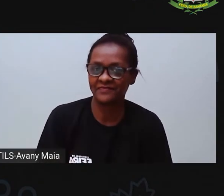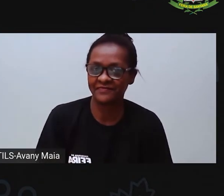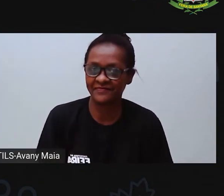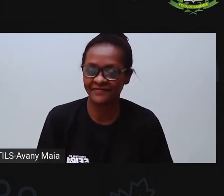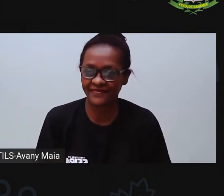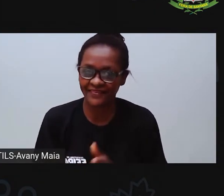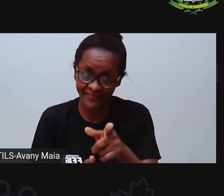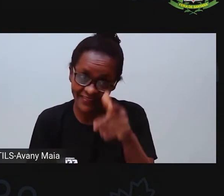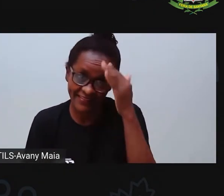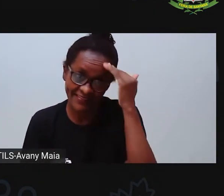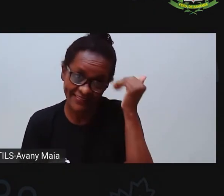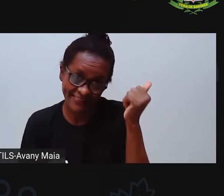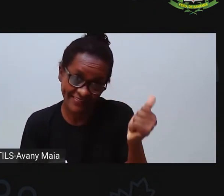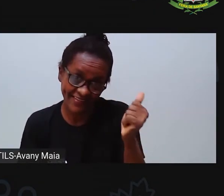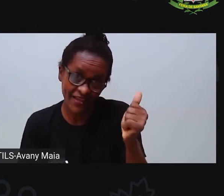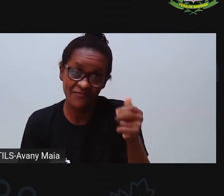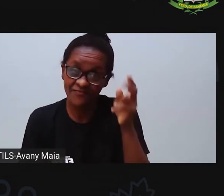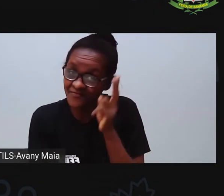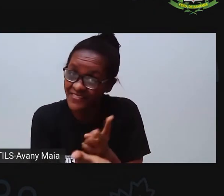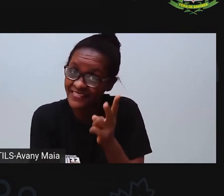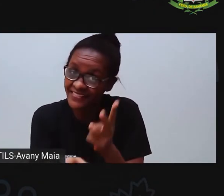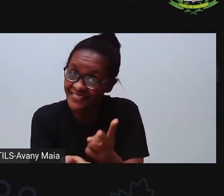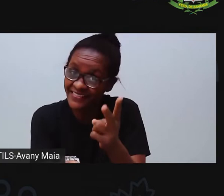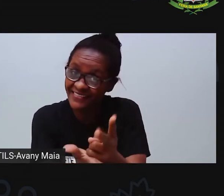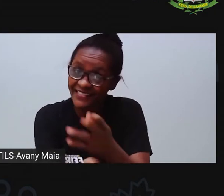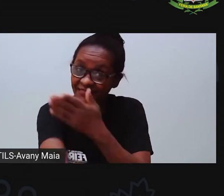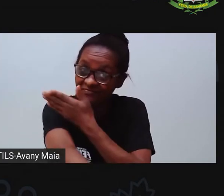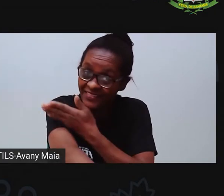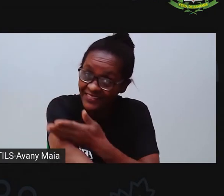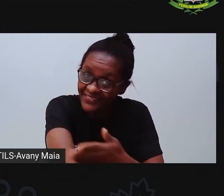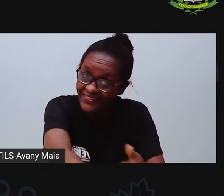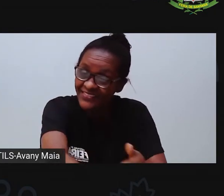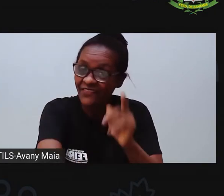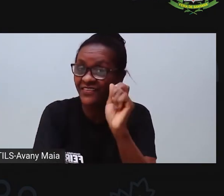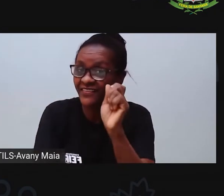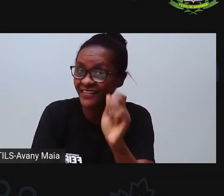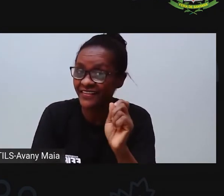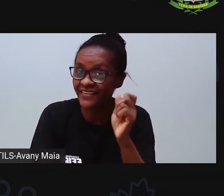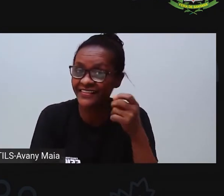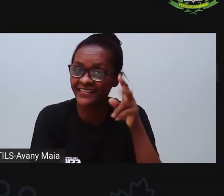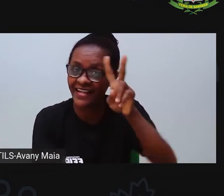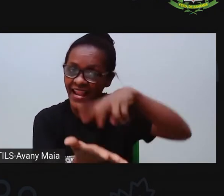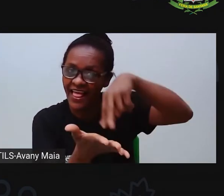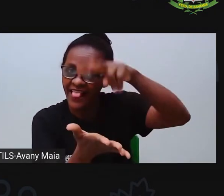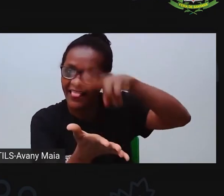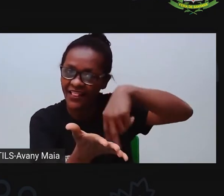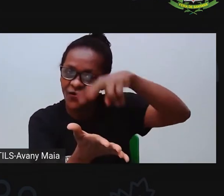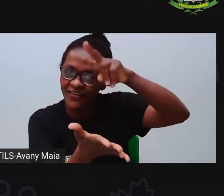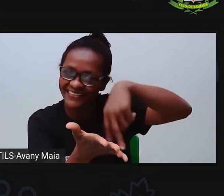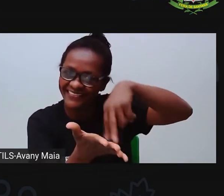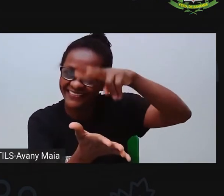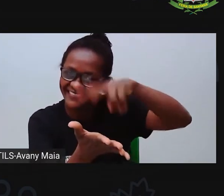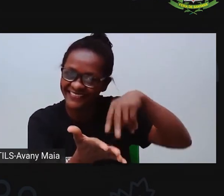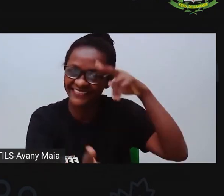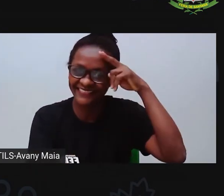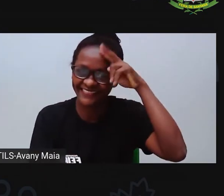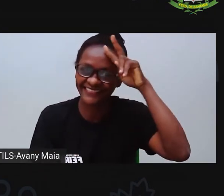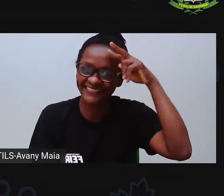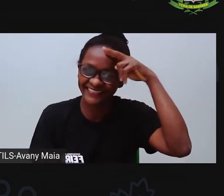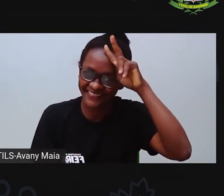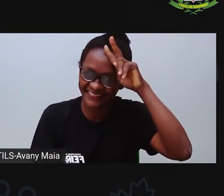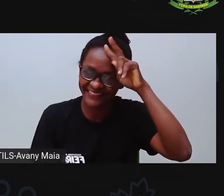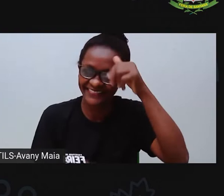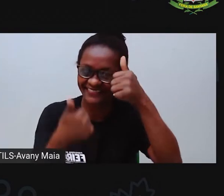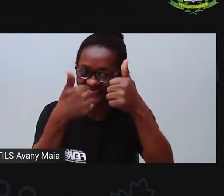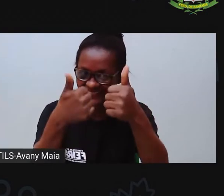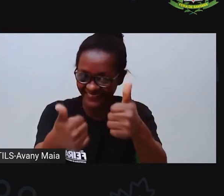já sabem que a Pro sempre gosta de trazer para vocês uma leitura para vocês, ó, lembrarem lá do ambiente da sala